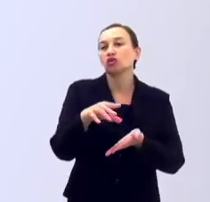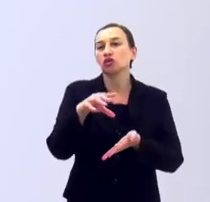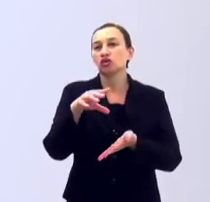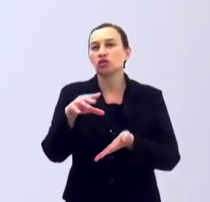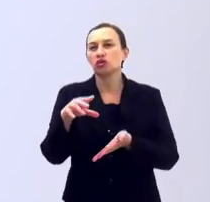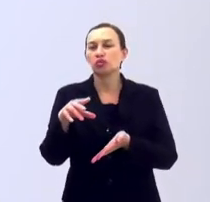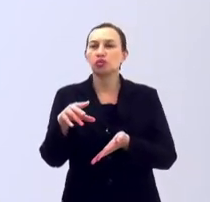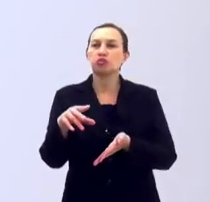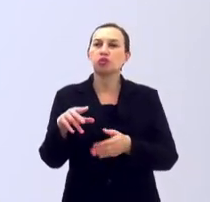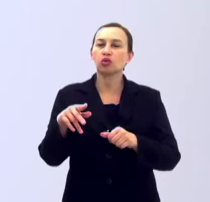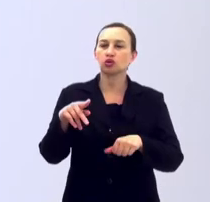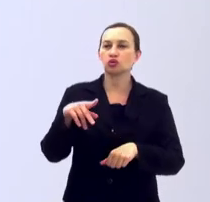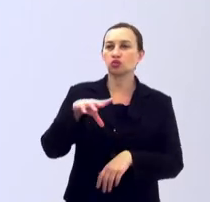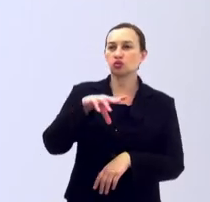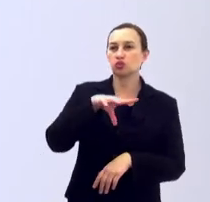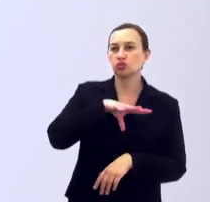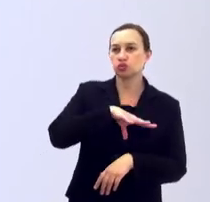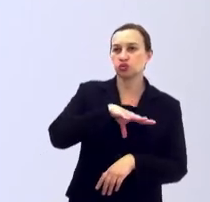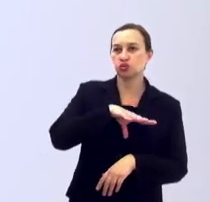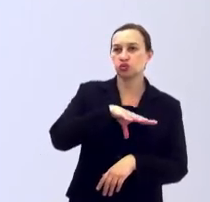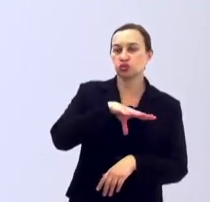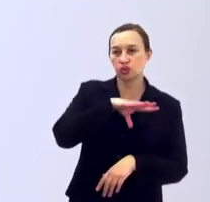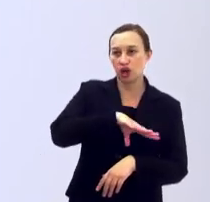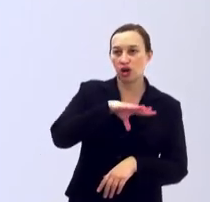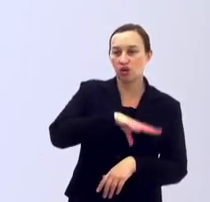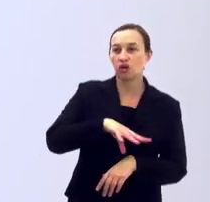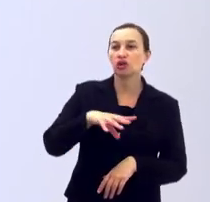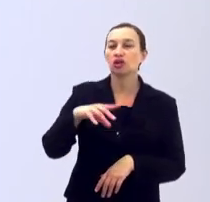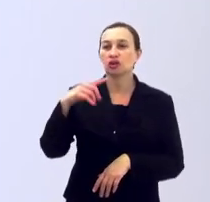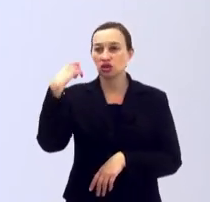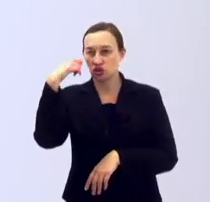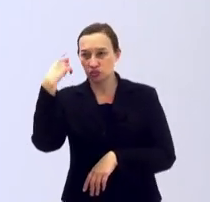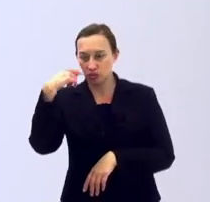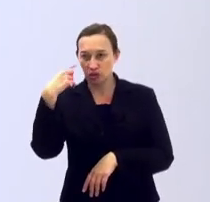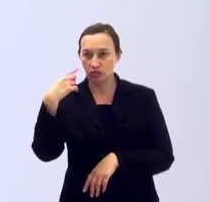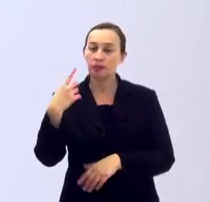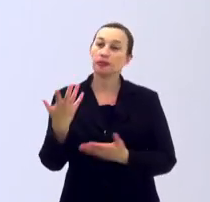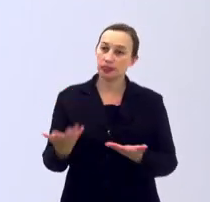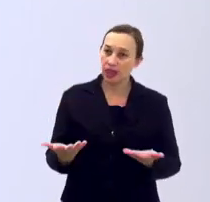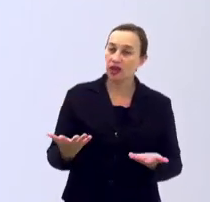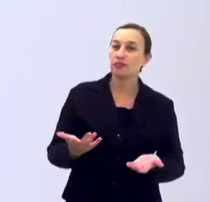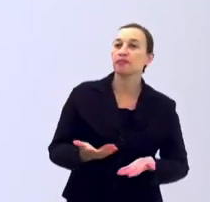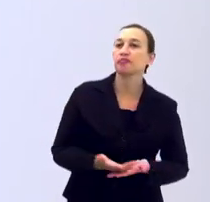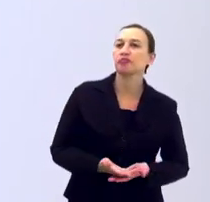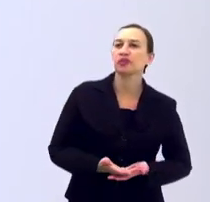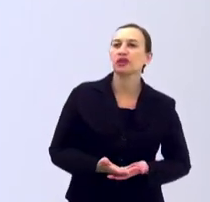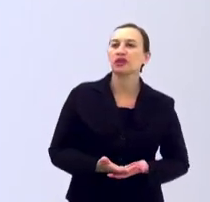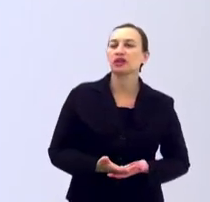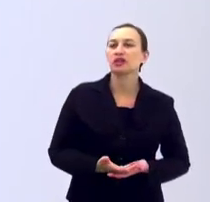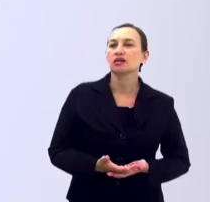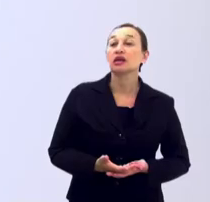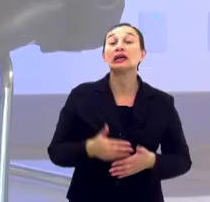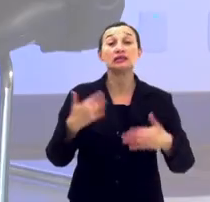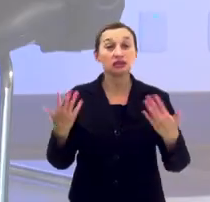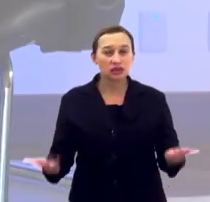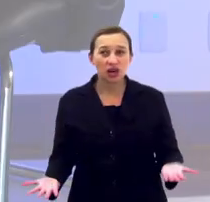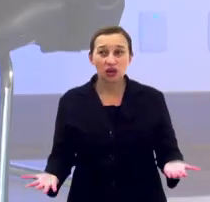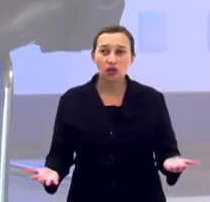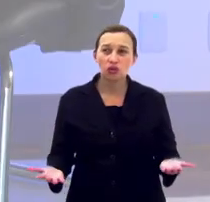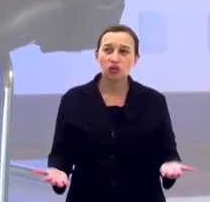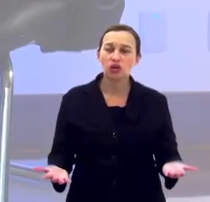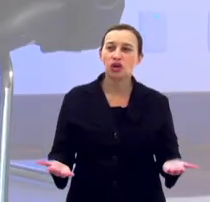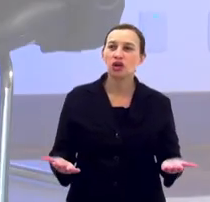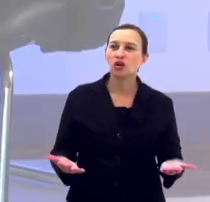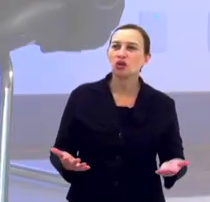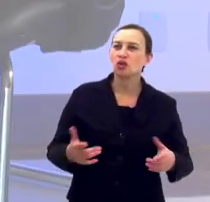hoje podem requerer seus passaportes e terem cidadania, tanto espanhola quanto portuguesa. Muitos estão indo por aí. Então, eu